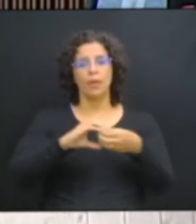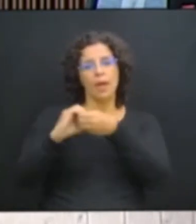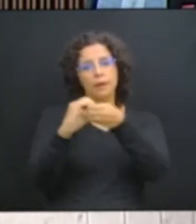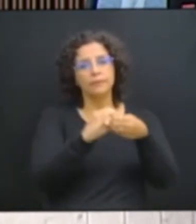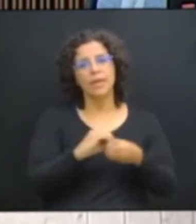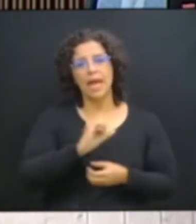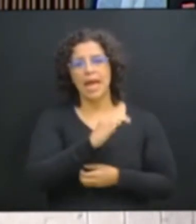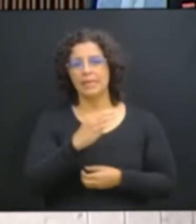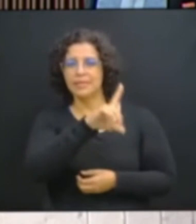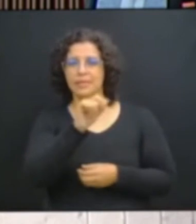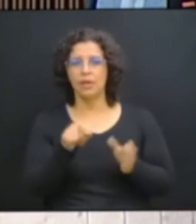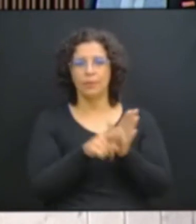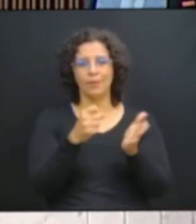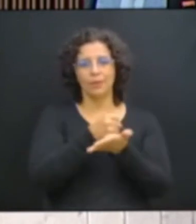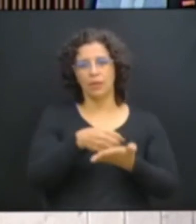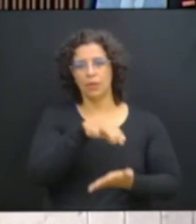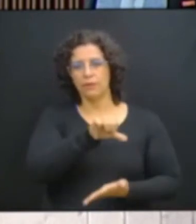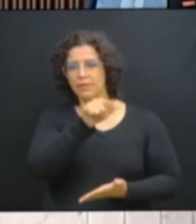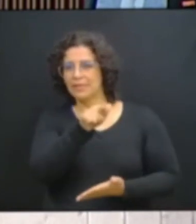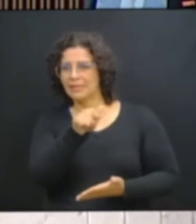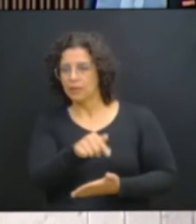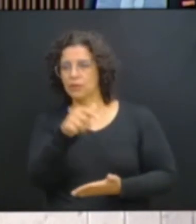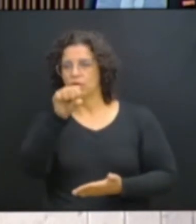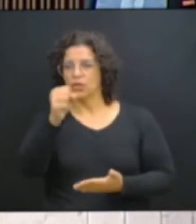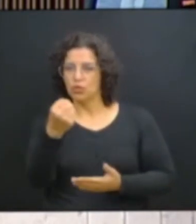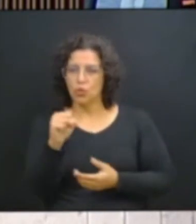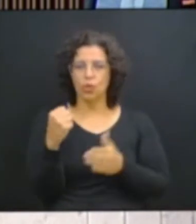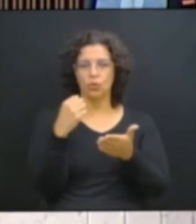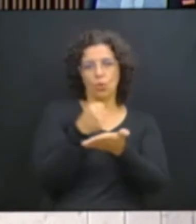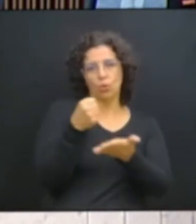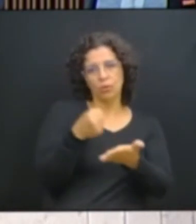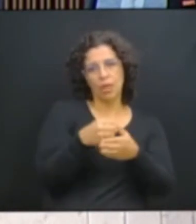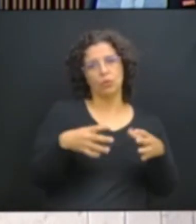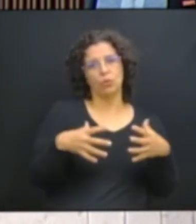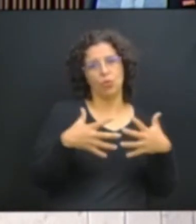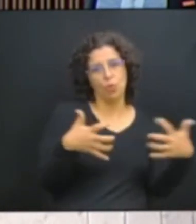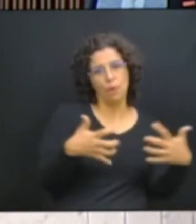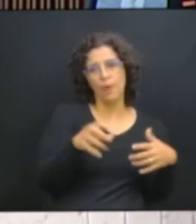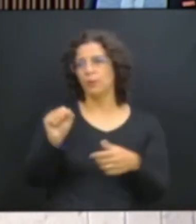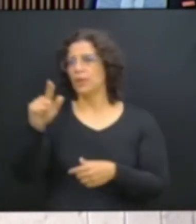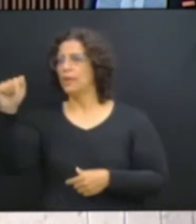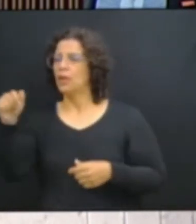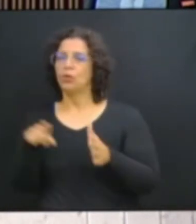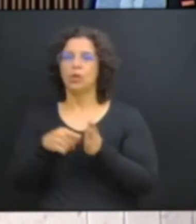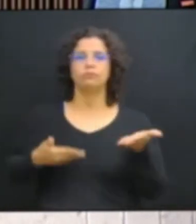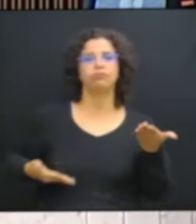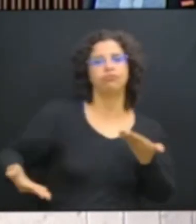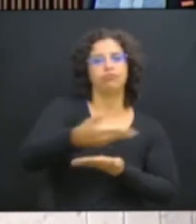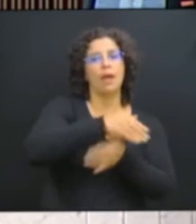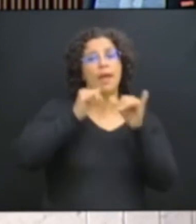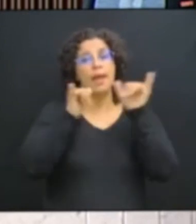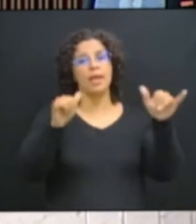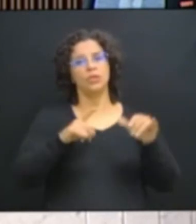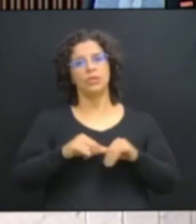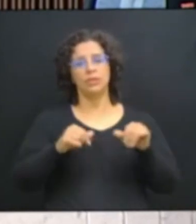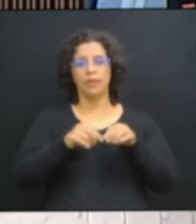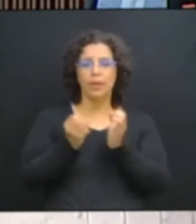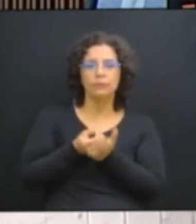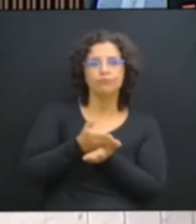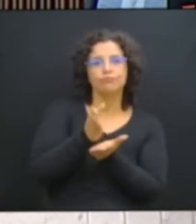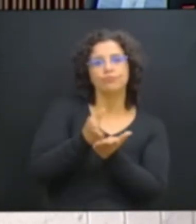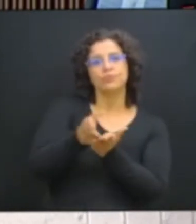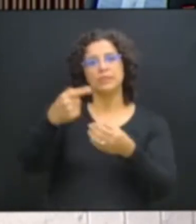no contrato de 97 e 98 entre a Copel e a ANEEL sobre geração e distribuição de energia. Era para estar